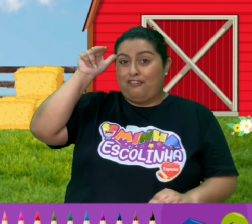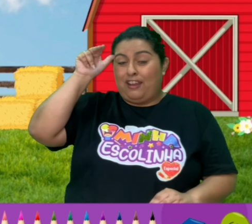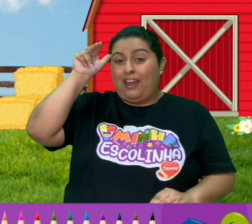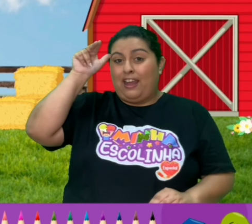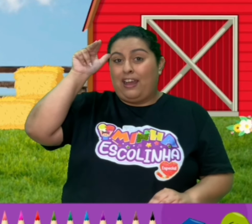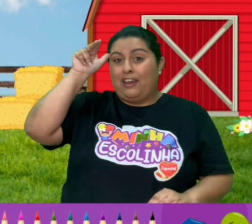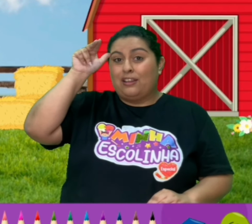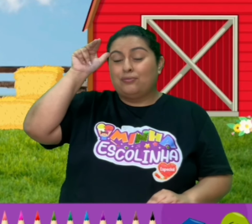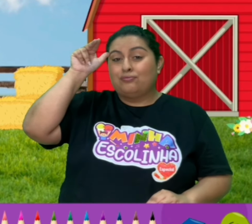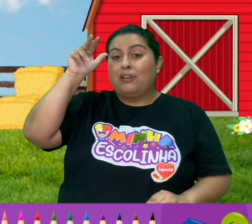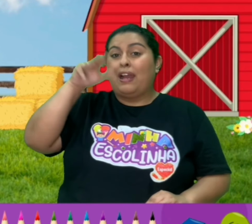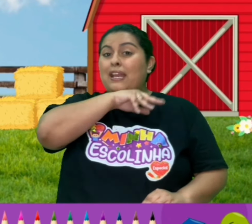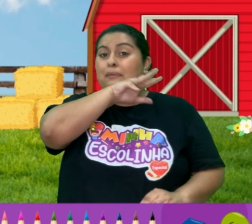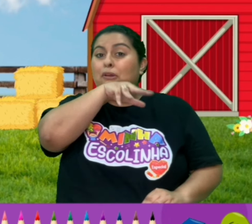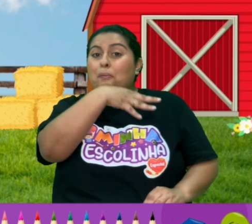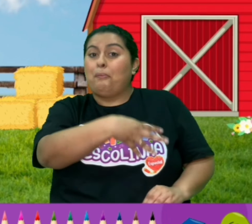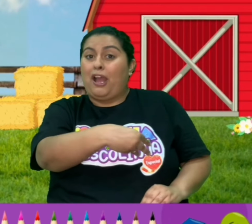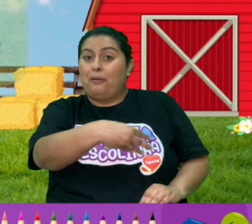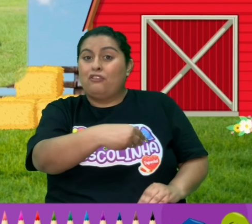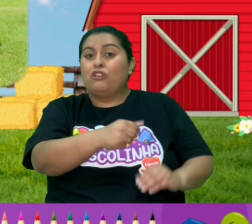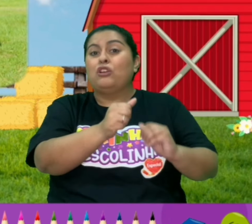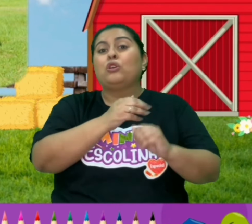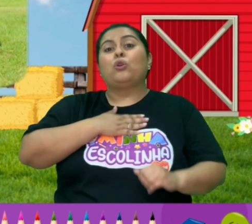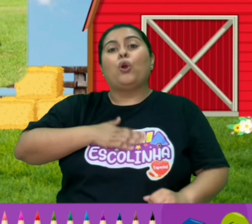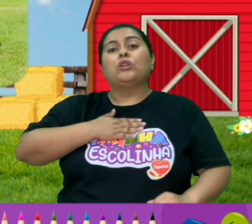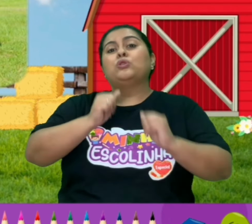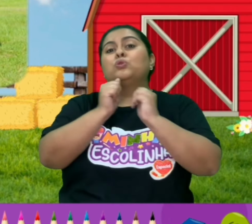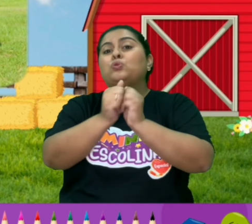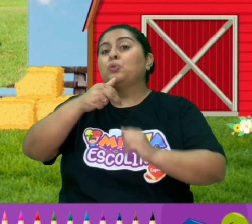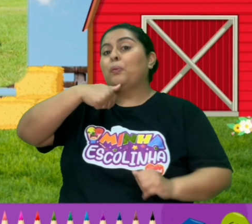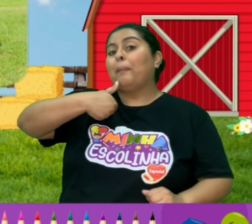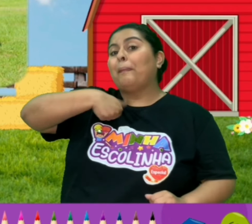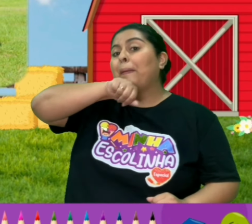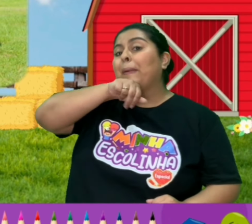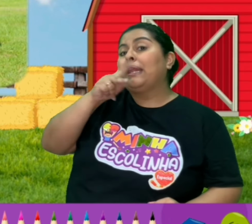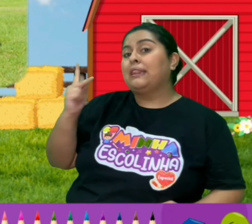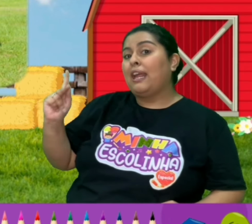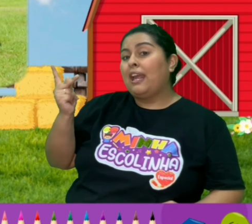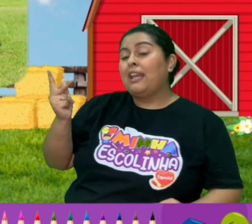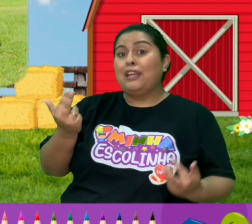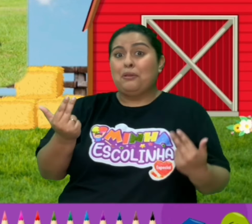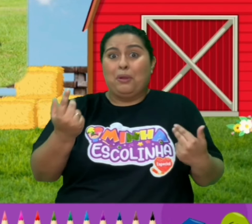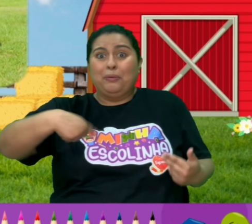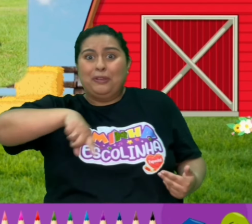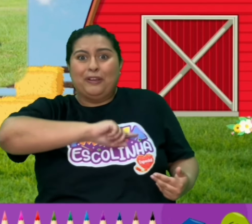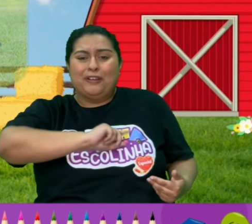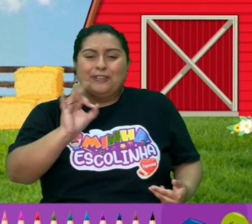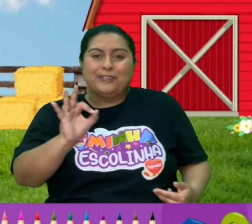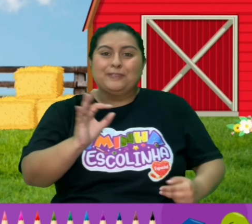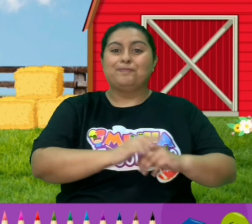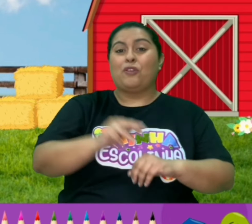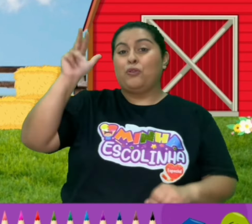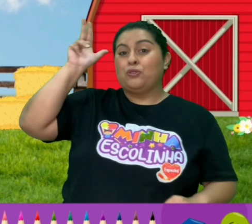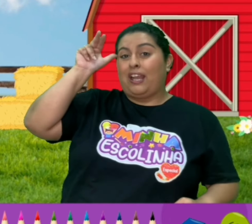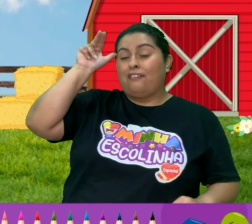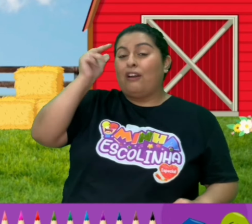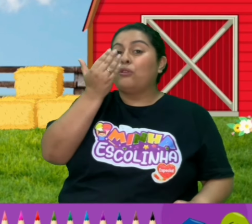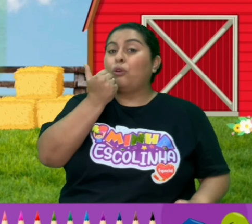animal mamífero e eles adoram ficar juntinhos com a mamãe deles? É, assim como nós, os cavalos